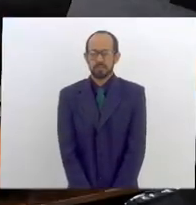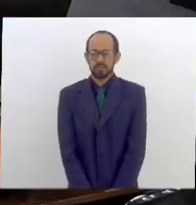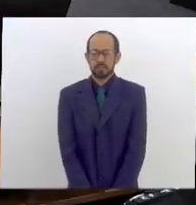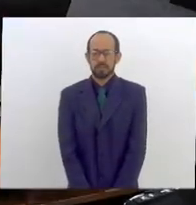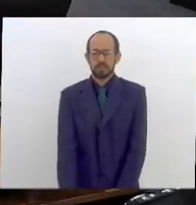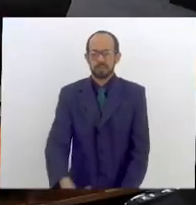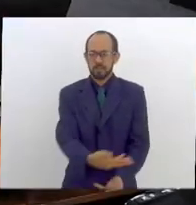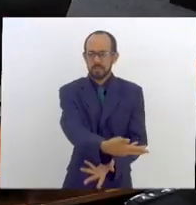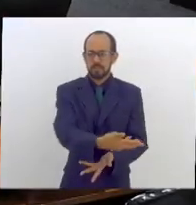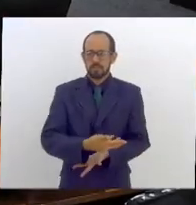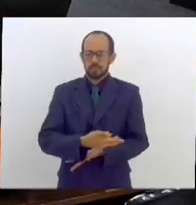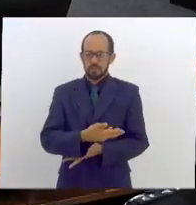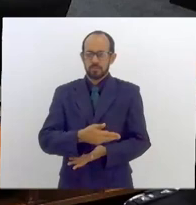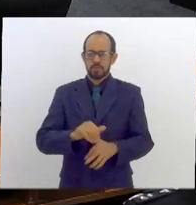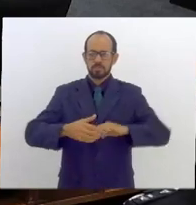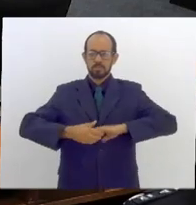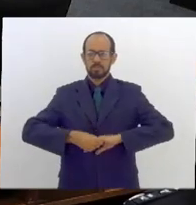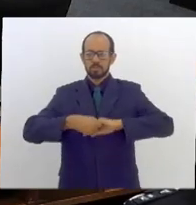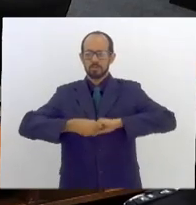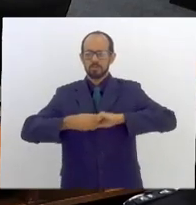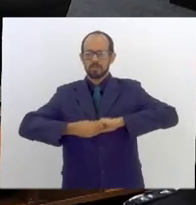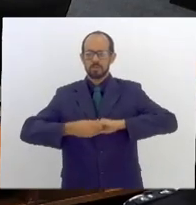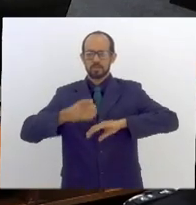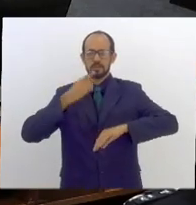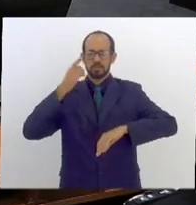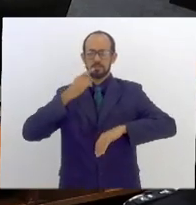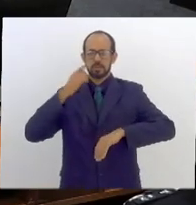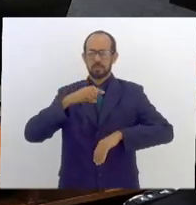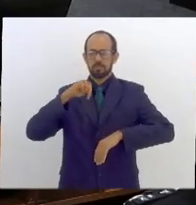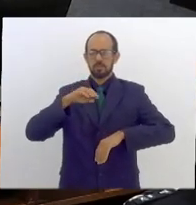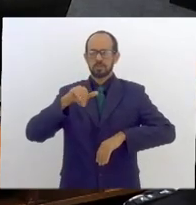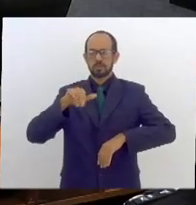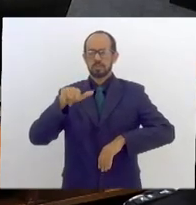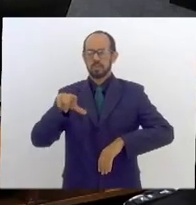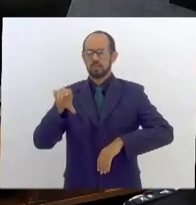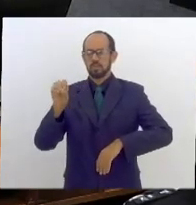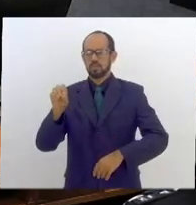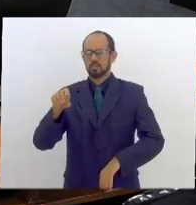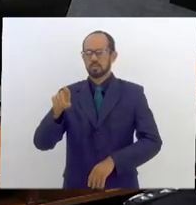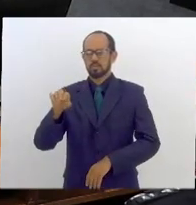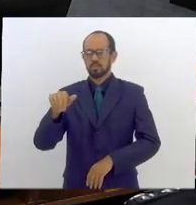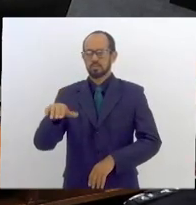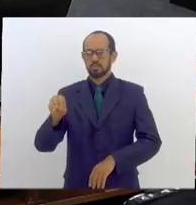Convido para fazer uma breve saudação o deputado estadual Marcelo Dino.